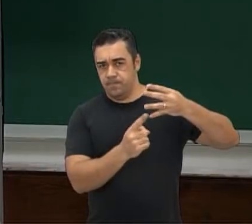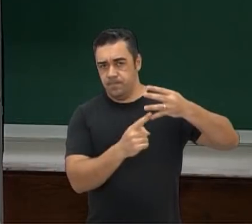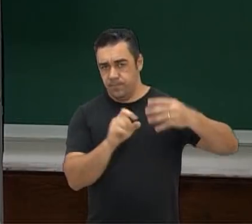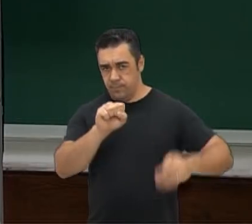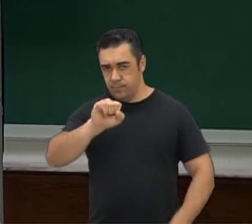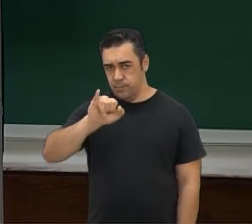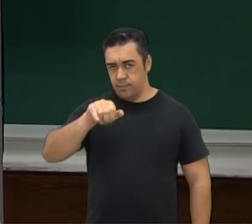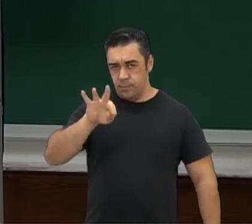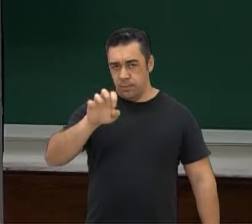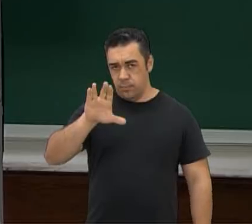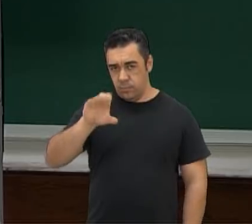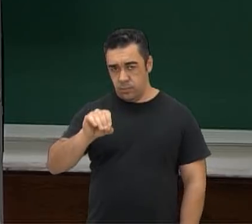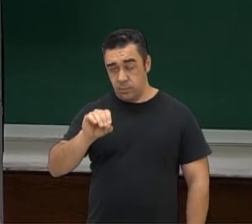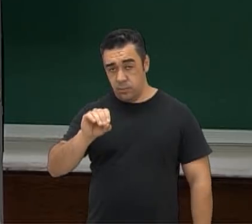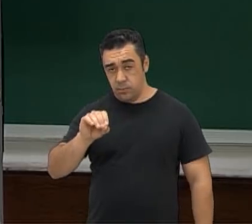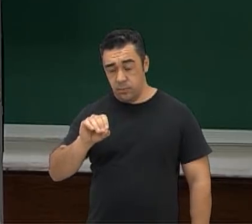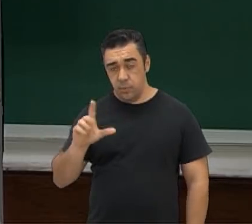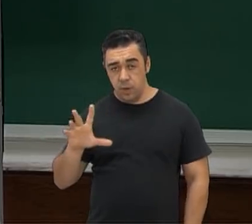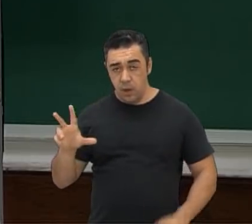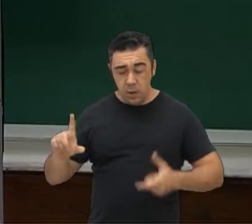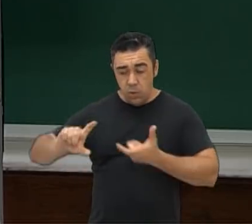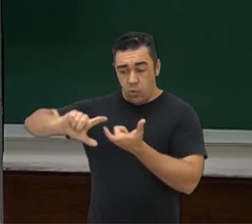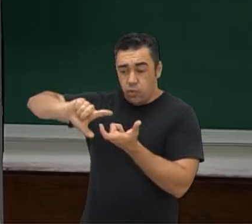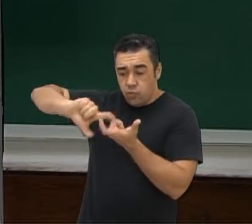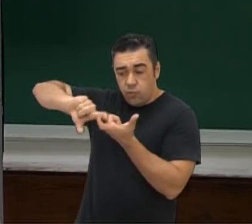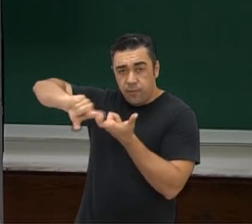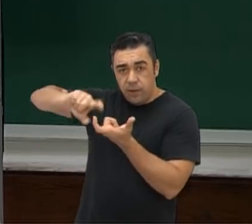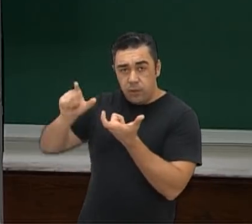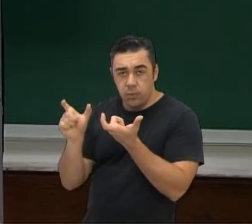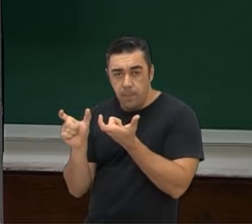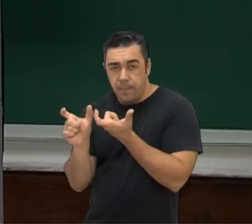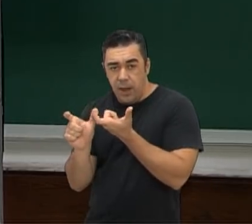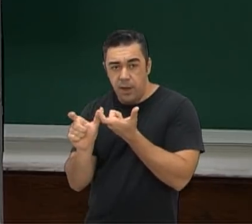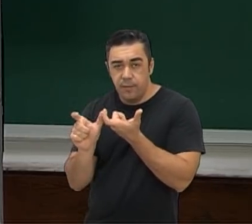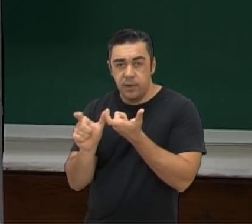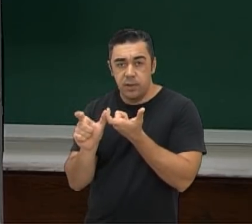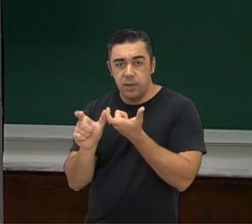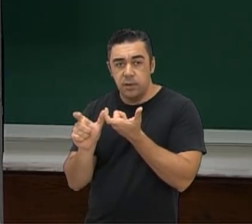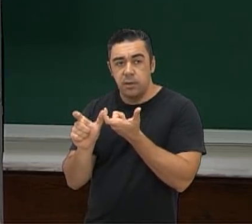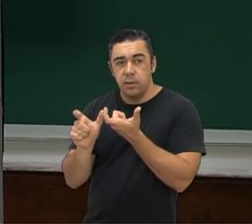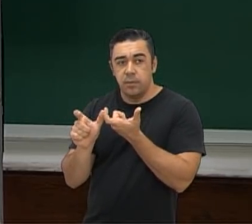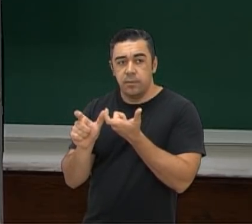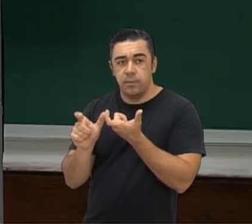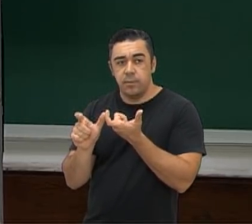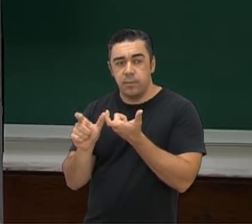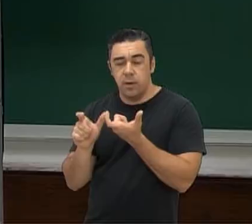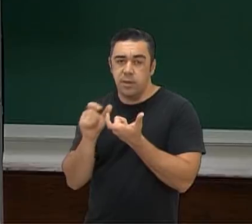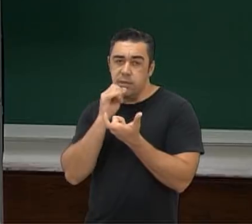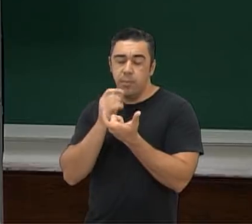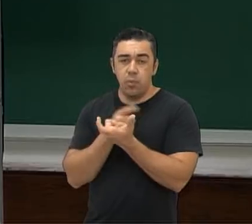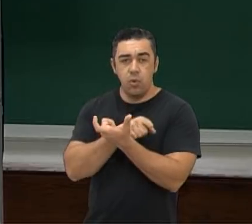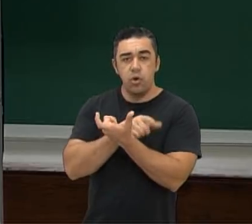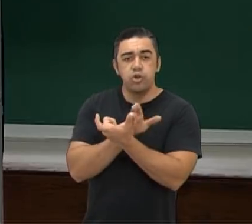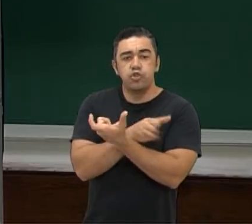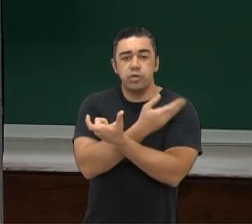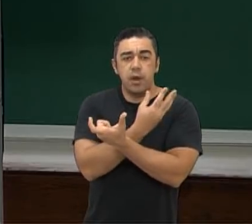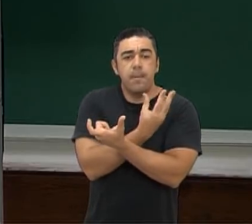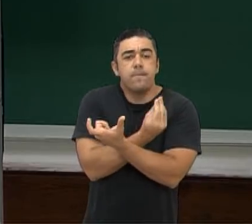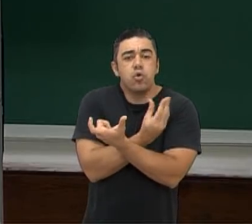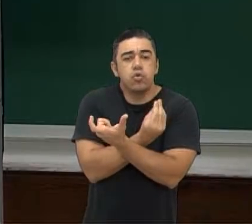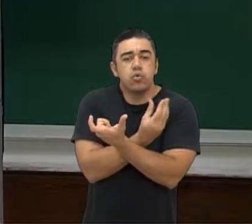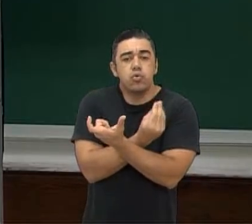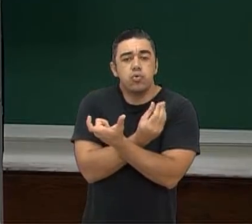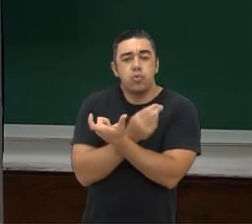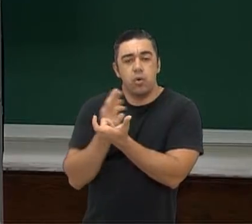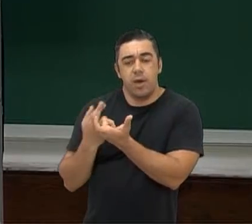absoluto sintético. Eu acrescento um sufixo, geralmente. Né? Se fosse, por exemplo, muito responsável, eu diria